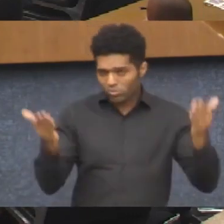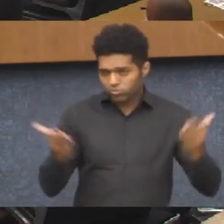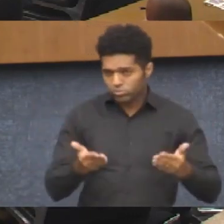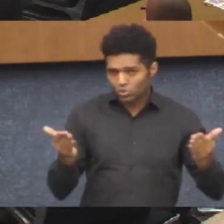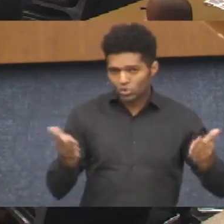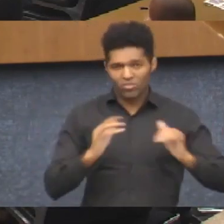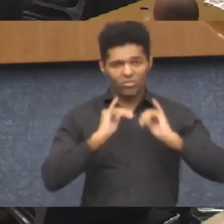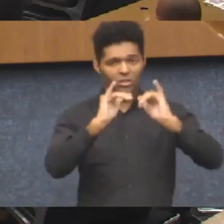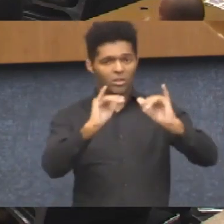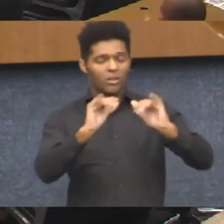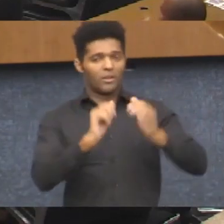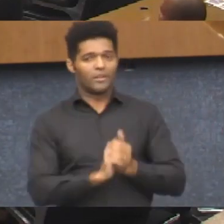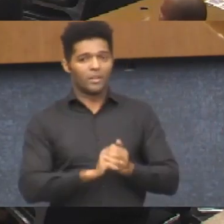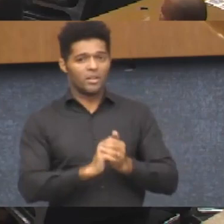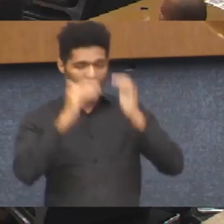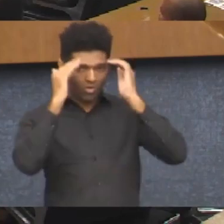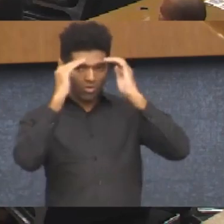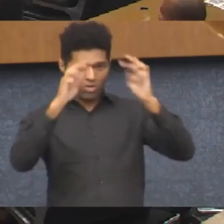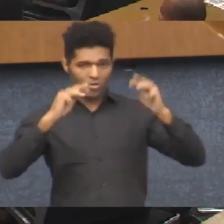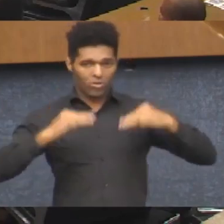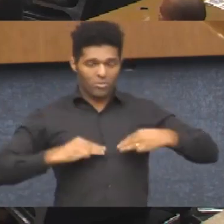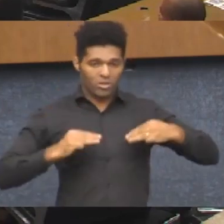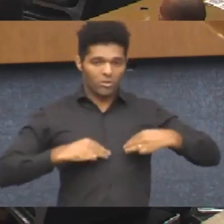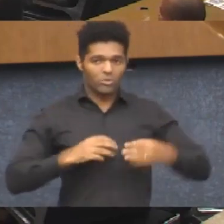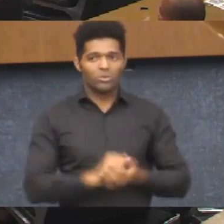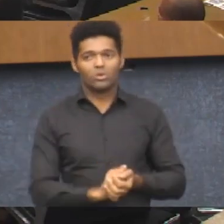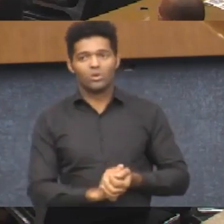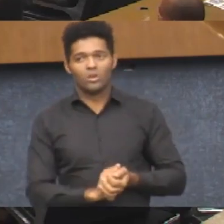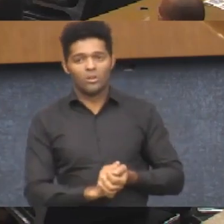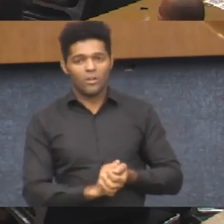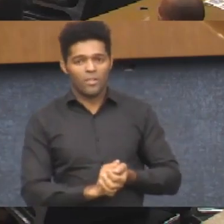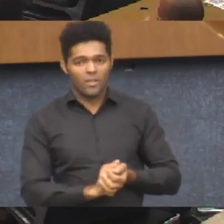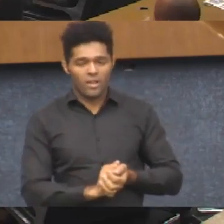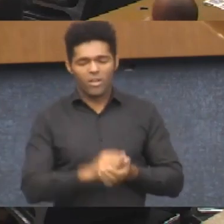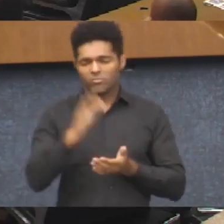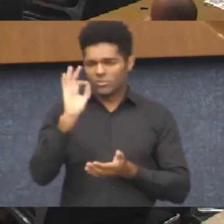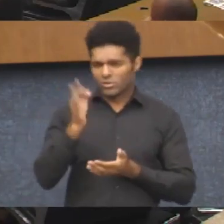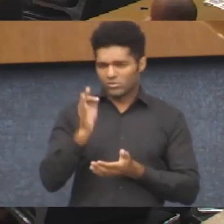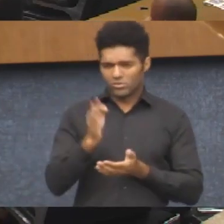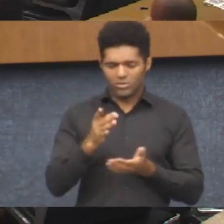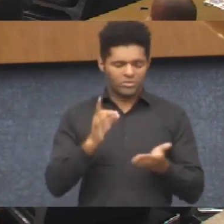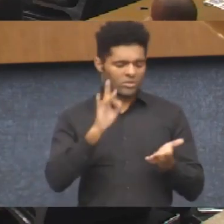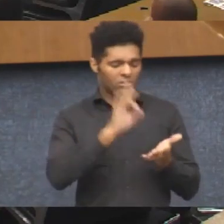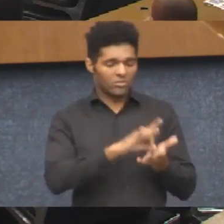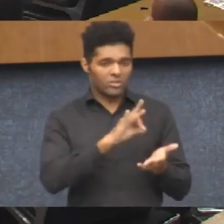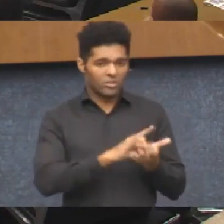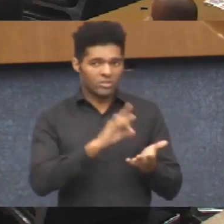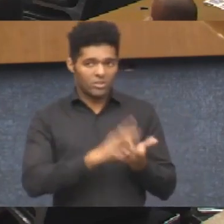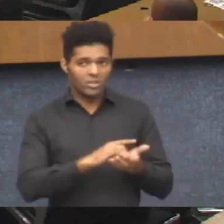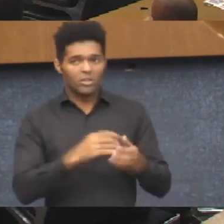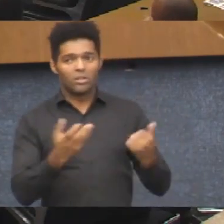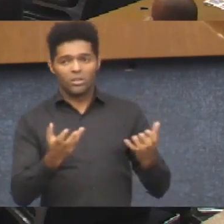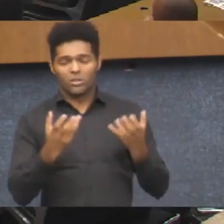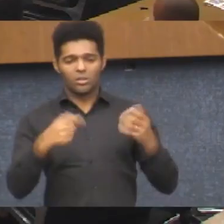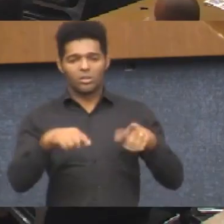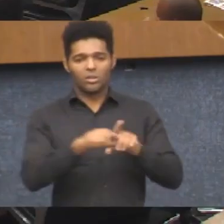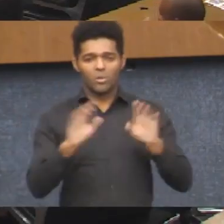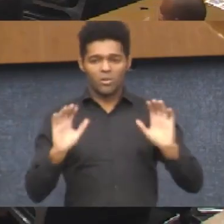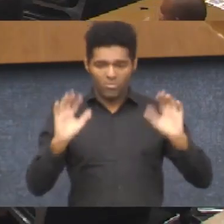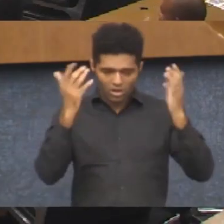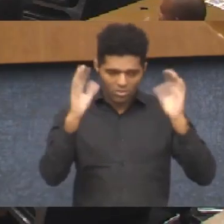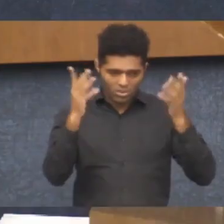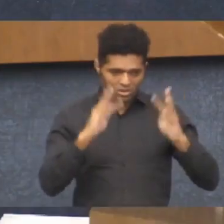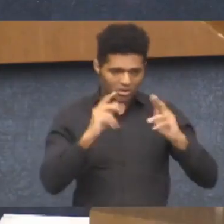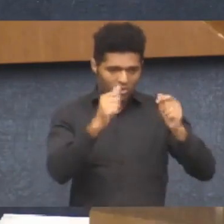dizer, né, que essa honra ao mérito ela vem num bom momento, né, ela é muito legítima. Parabenizar todas as médicas e médicos aqui